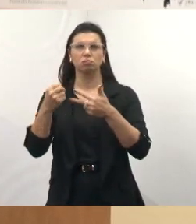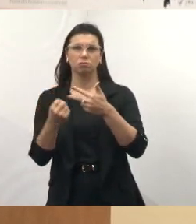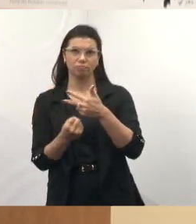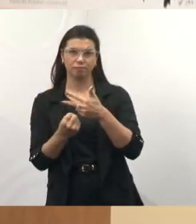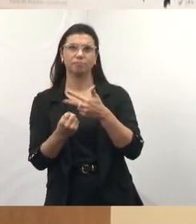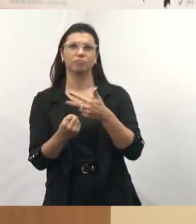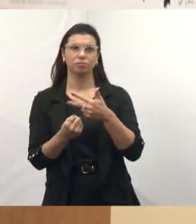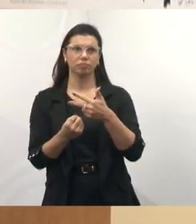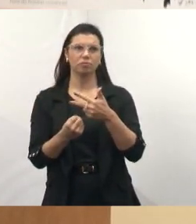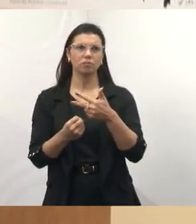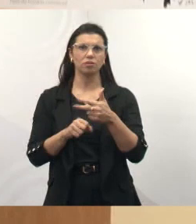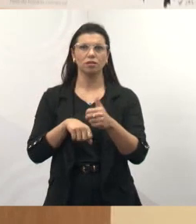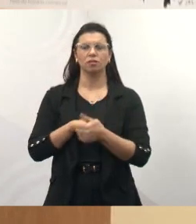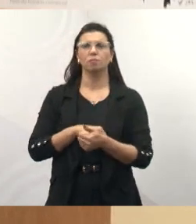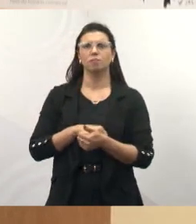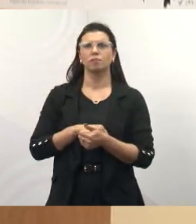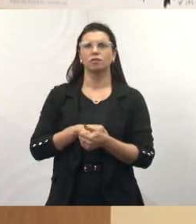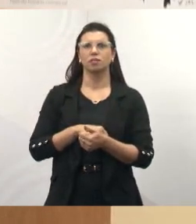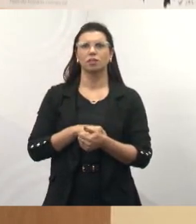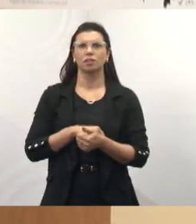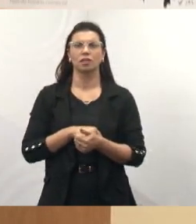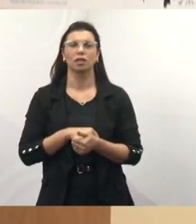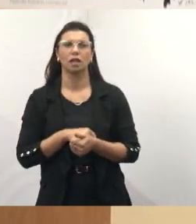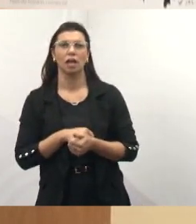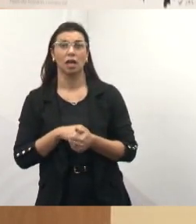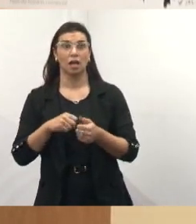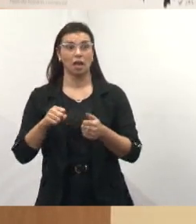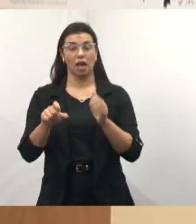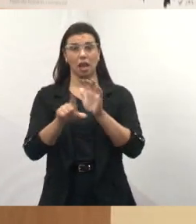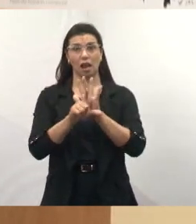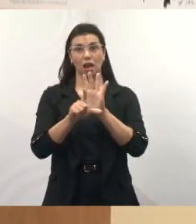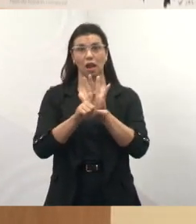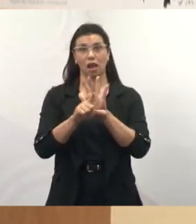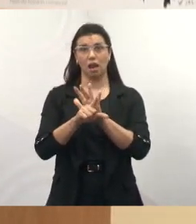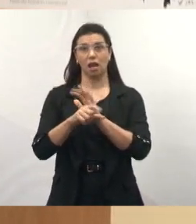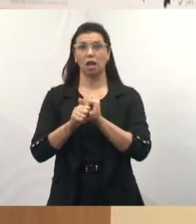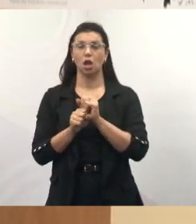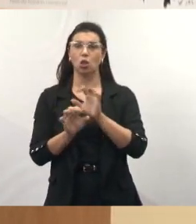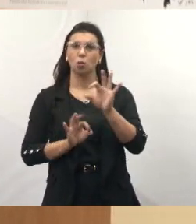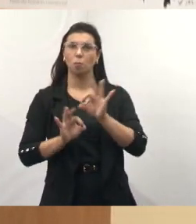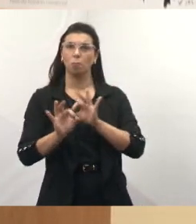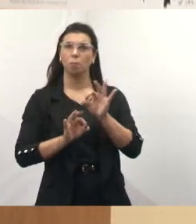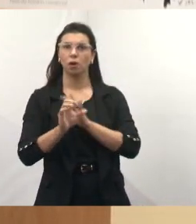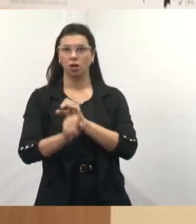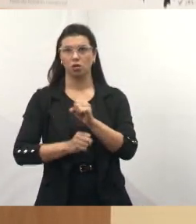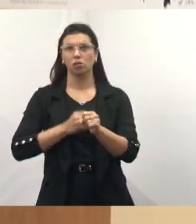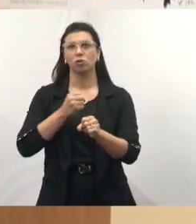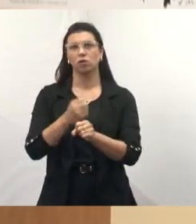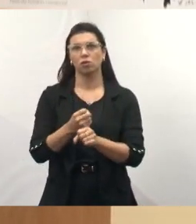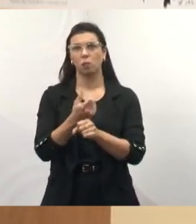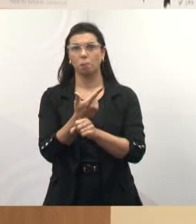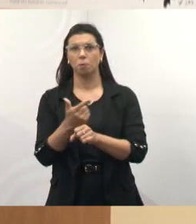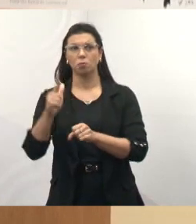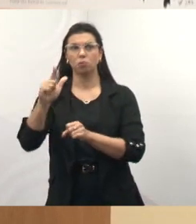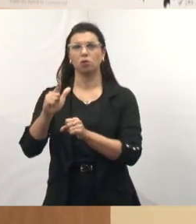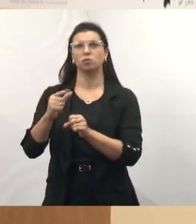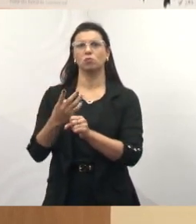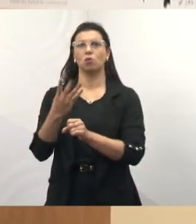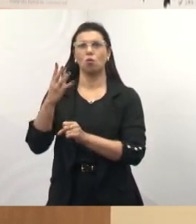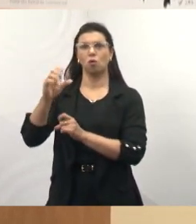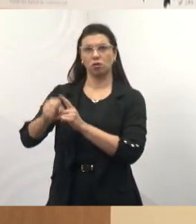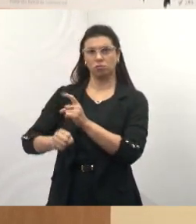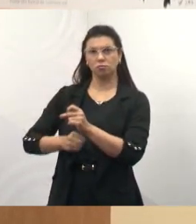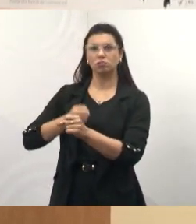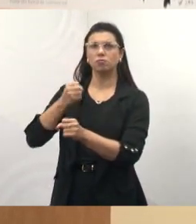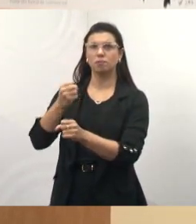chamada Lei do Plano Plurianual, que é uma lei que disciplina as metas para os próximos 4 anos, as leis de diretrizes orçamentárias,